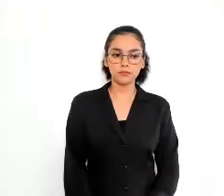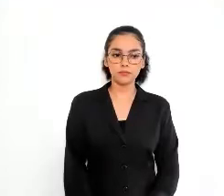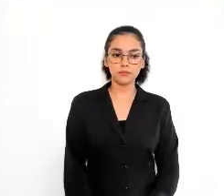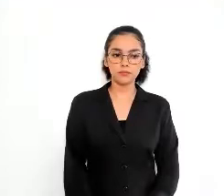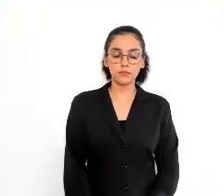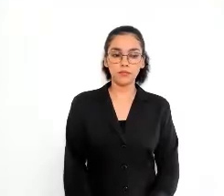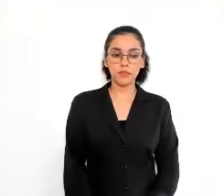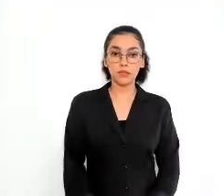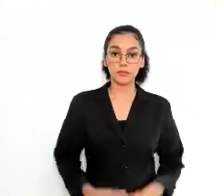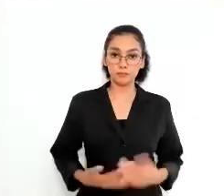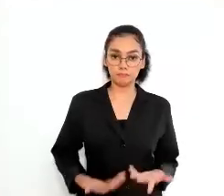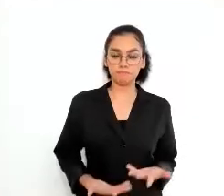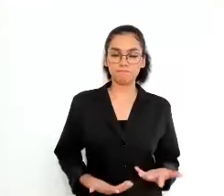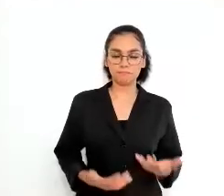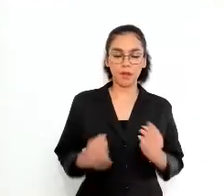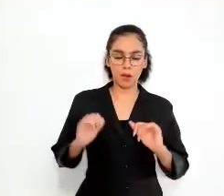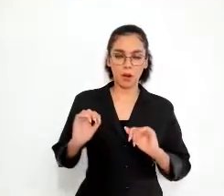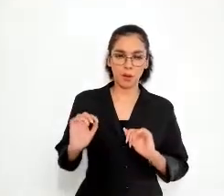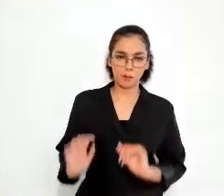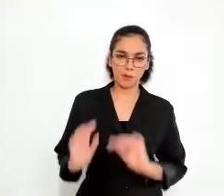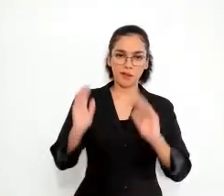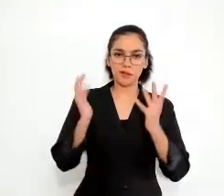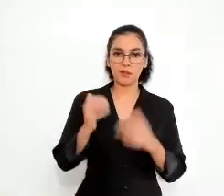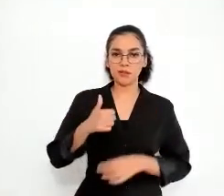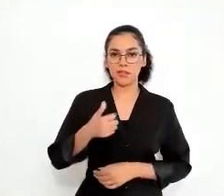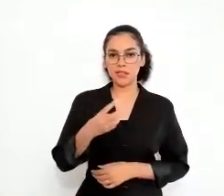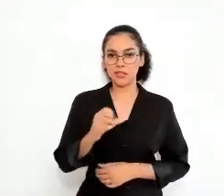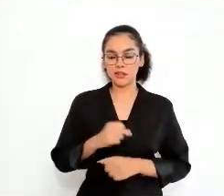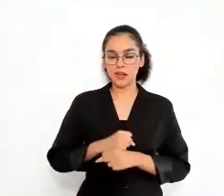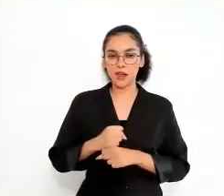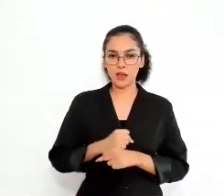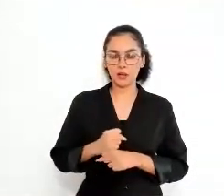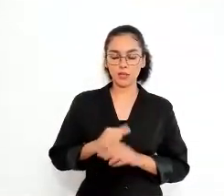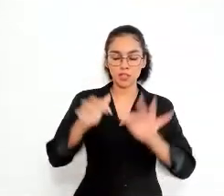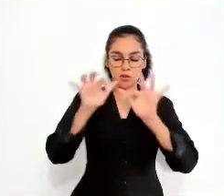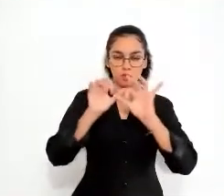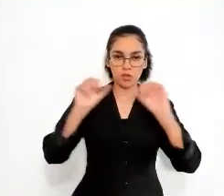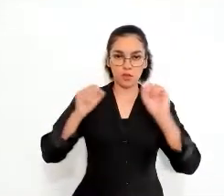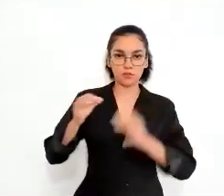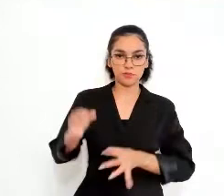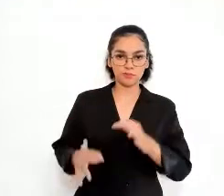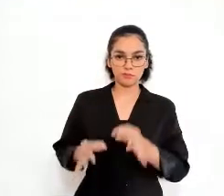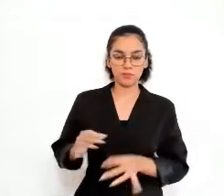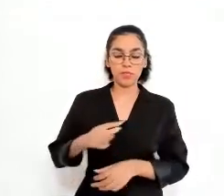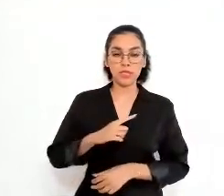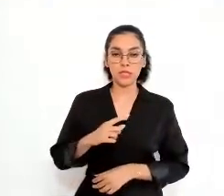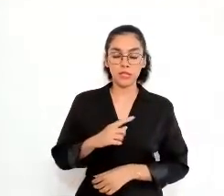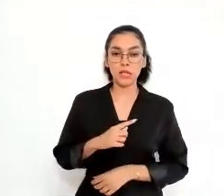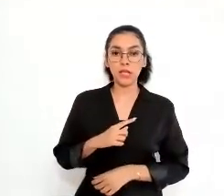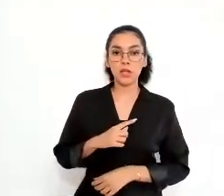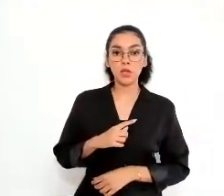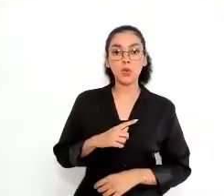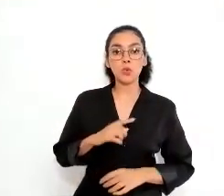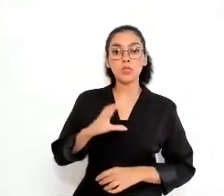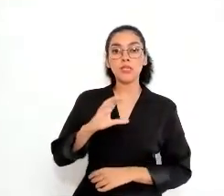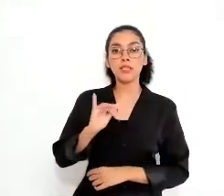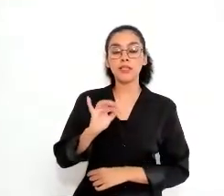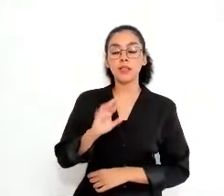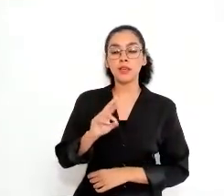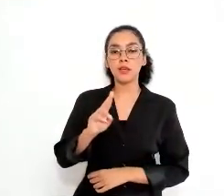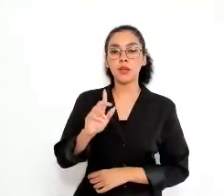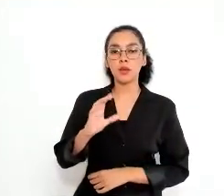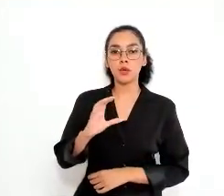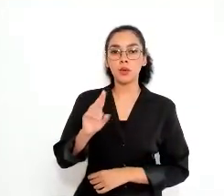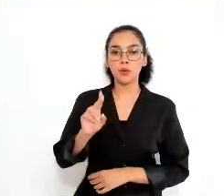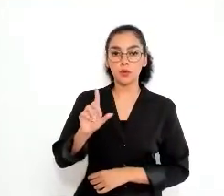Dentro das comemorações dos 130 anos do Tribunal de Justiça, teremos o Circuito 130. Serão 5 quilômetros,